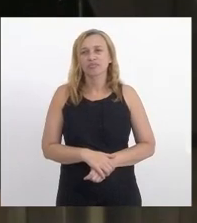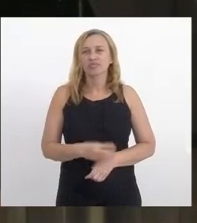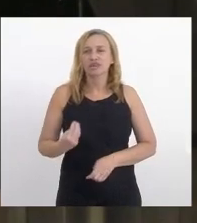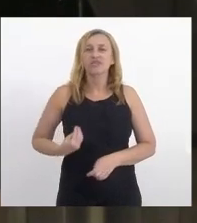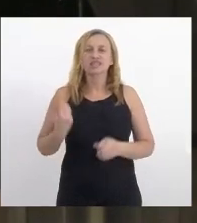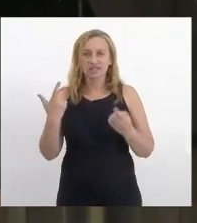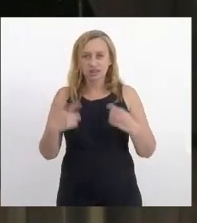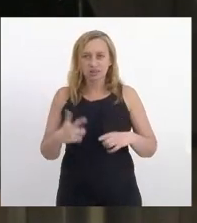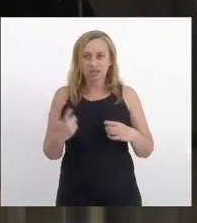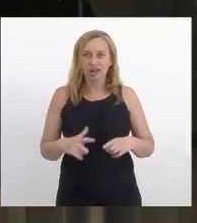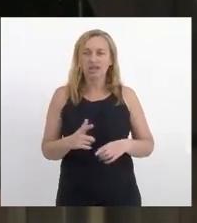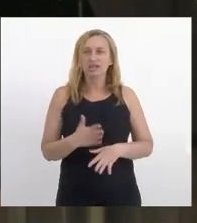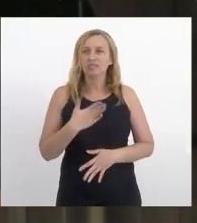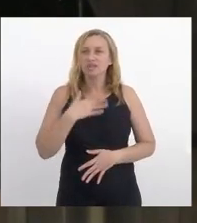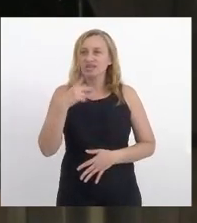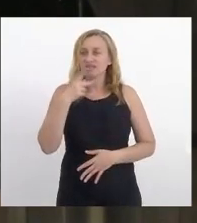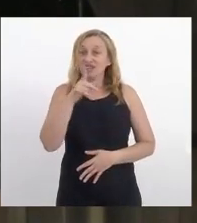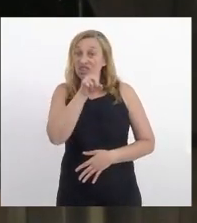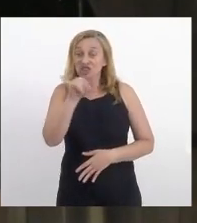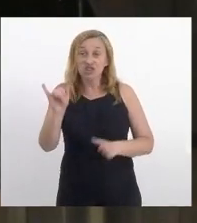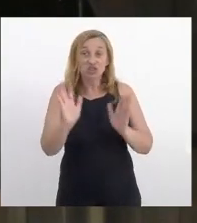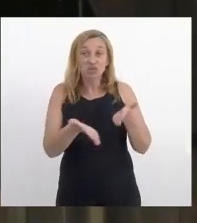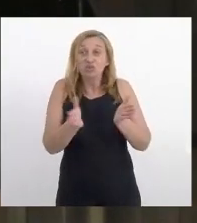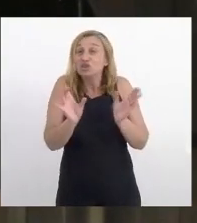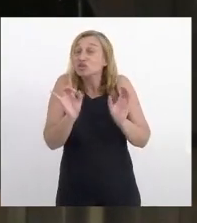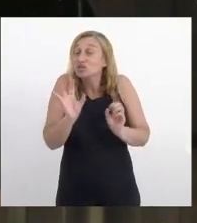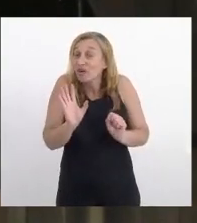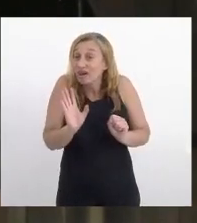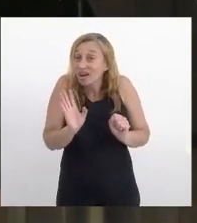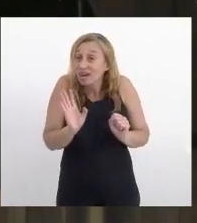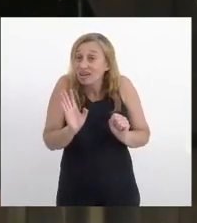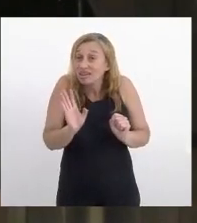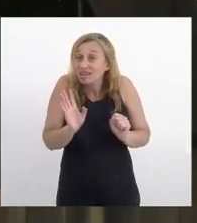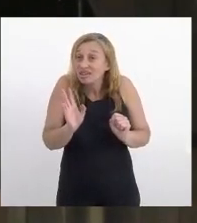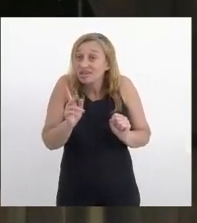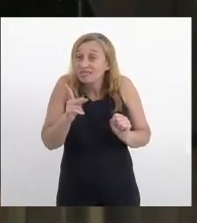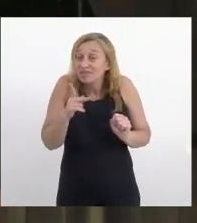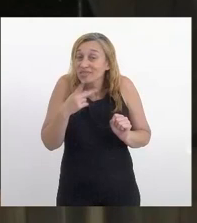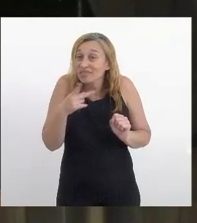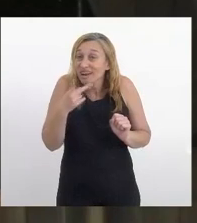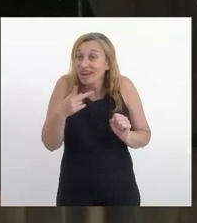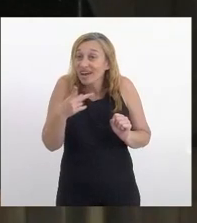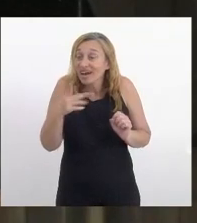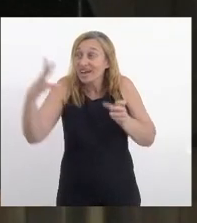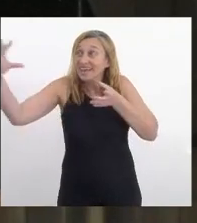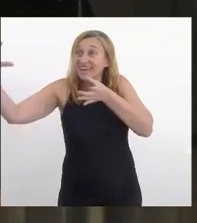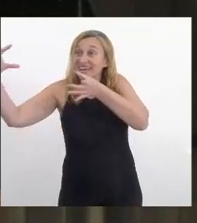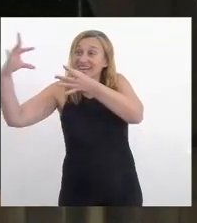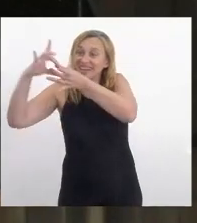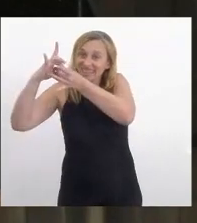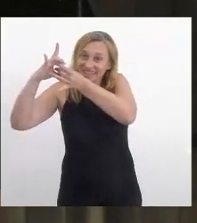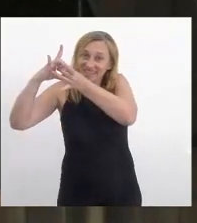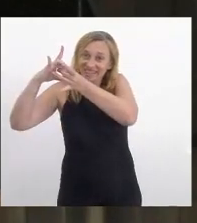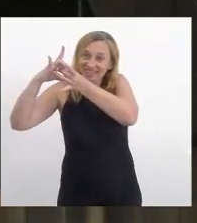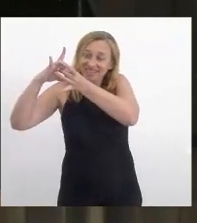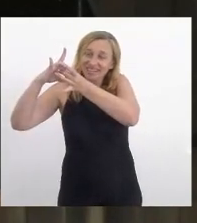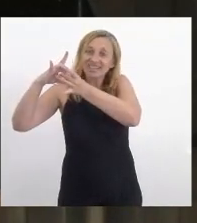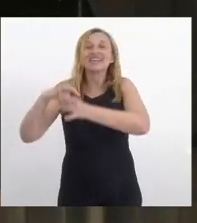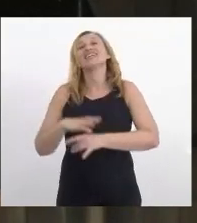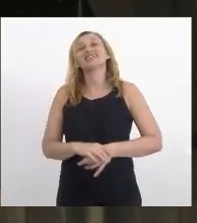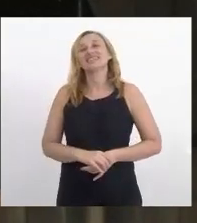encontram. A minha fala neste dia de hoje é apenas para falar desta palavra que religa e que,